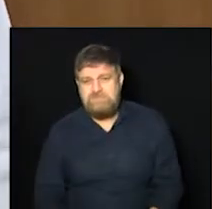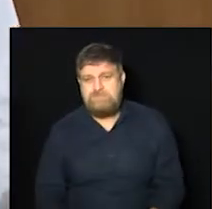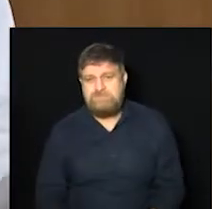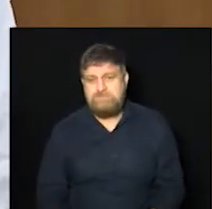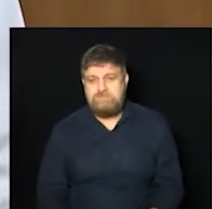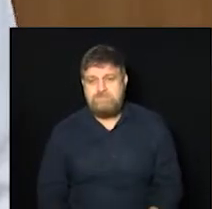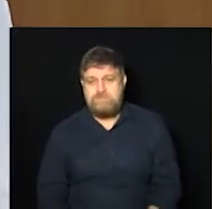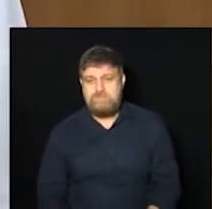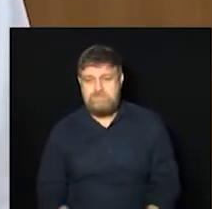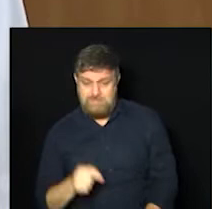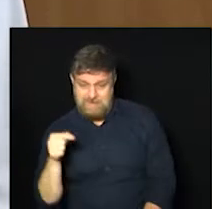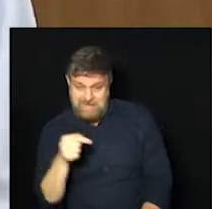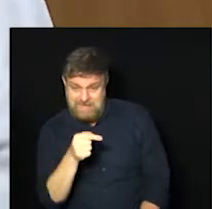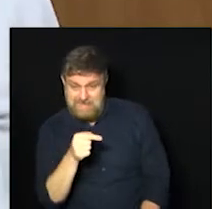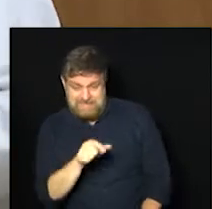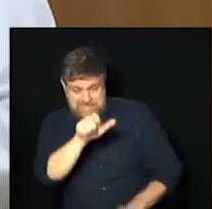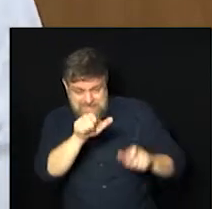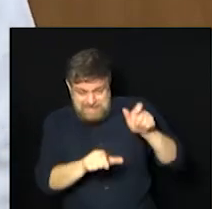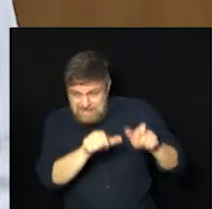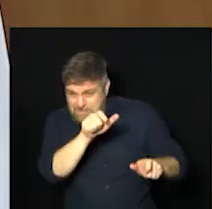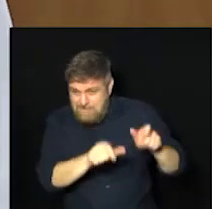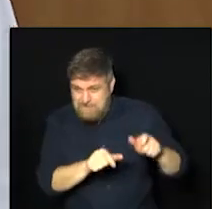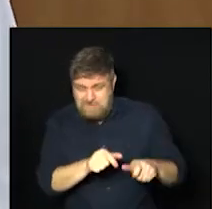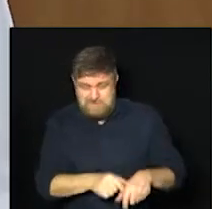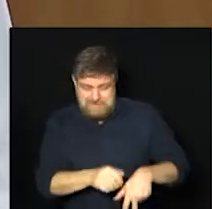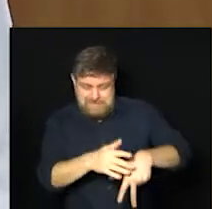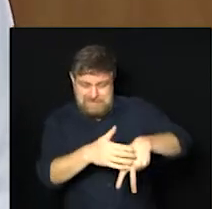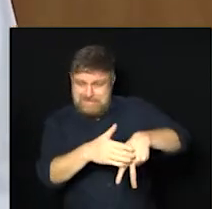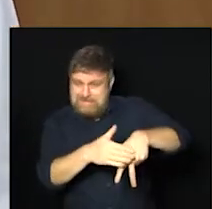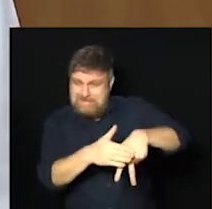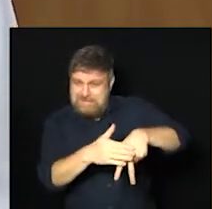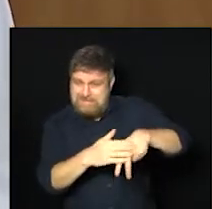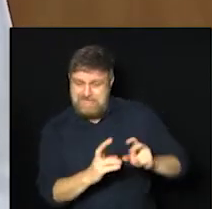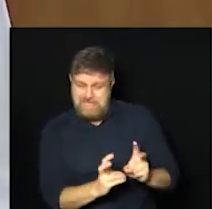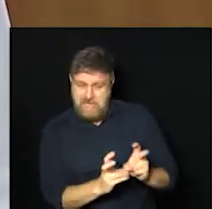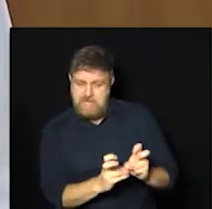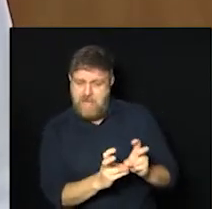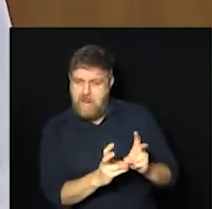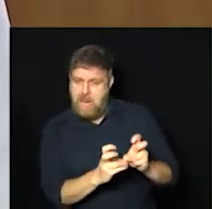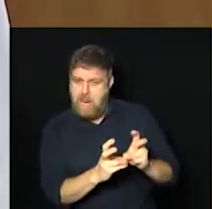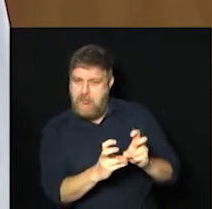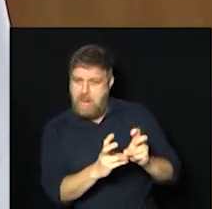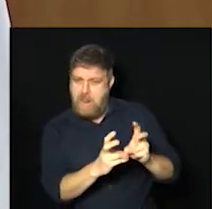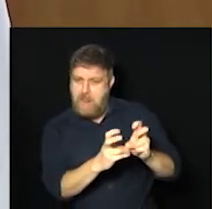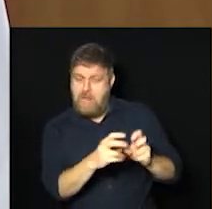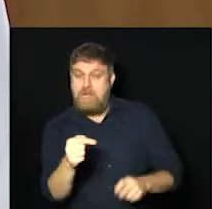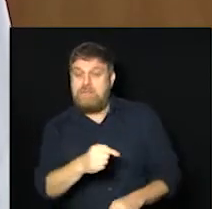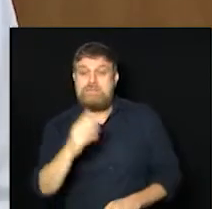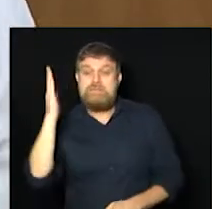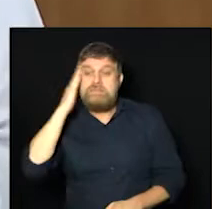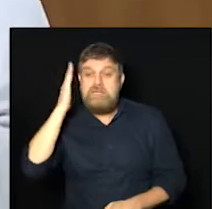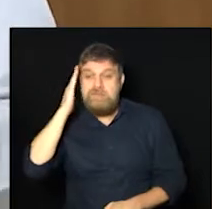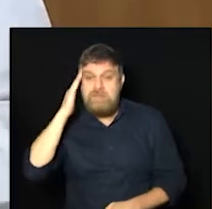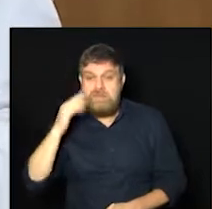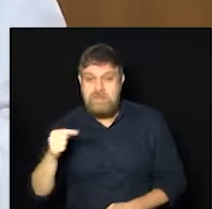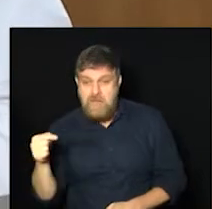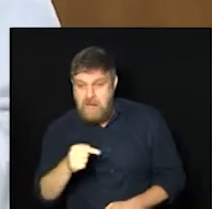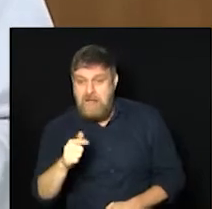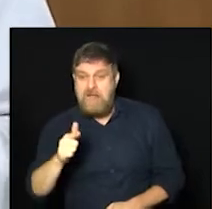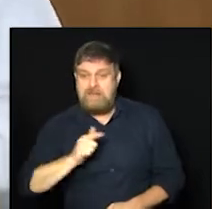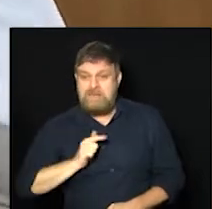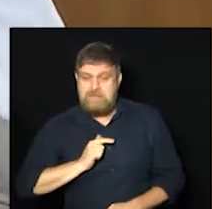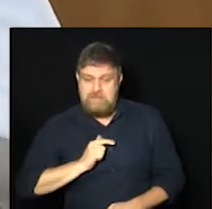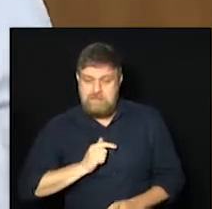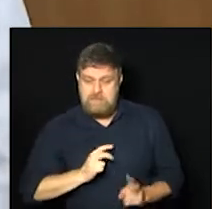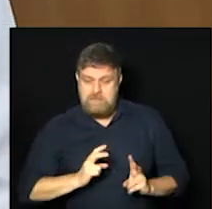Então, esses pacientes têm que ter a condição de saber que há